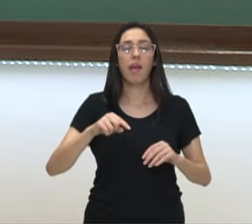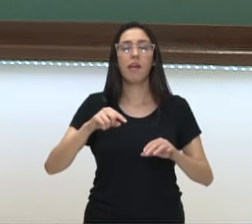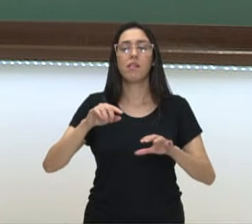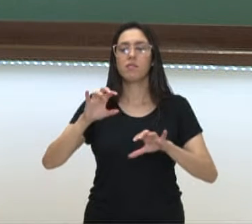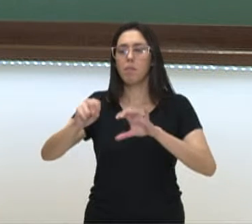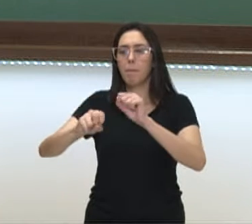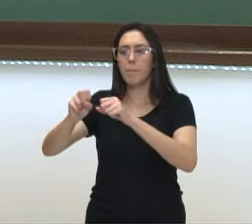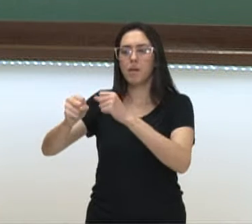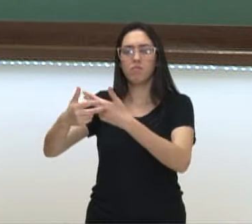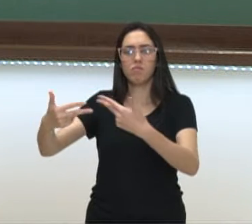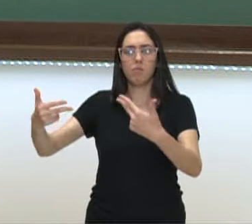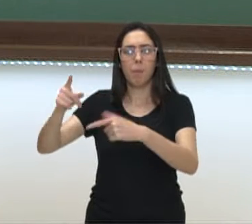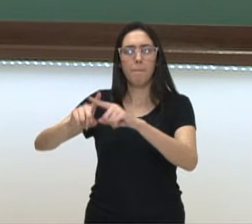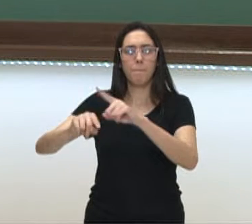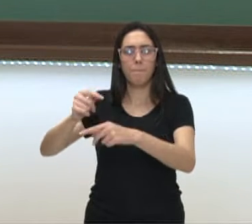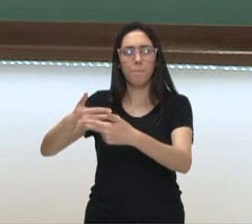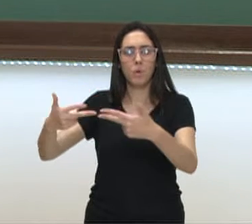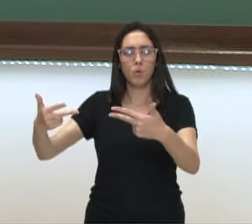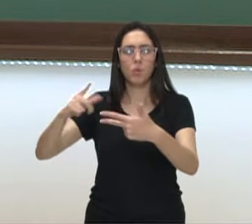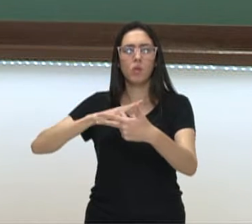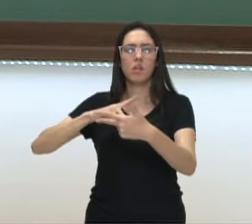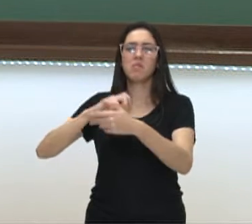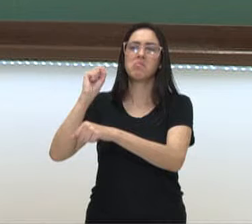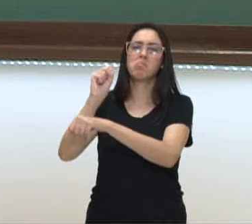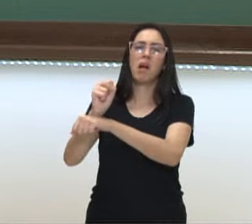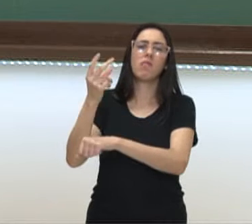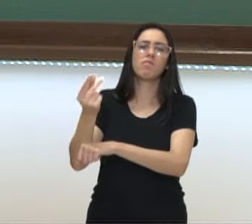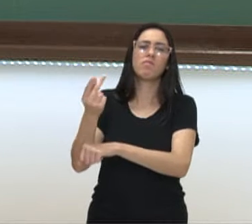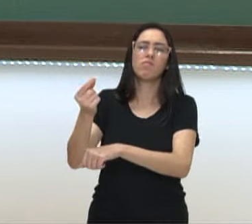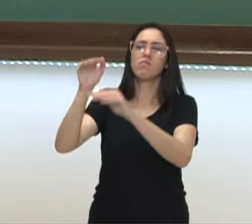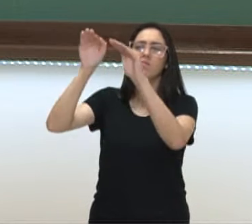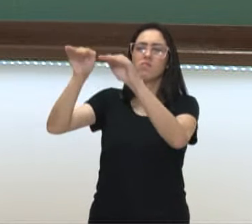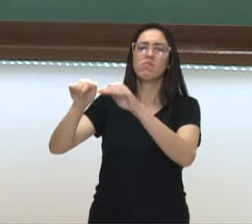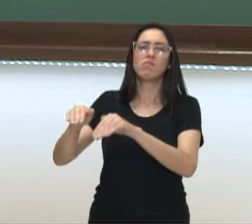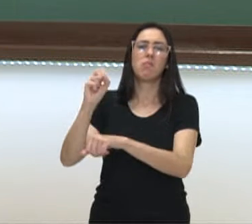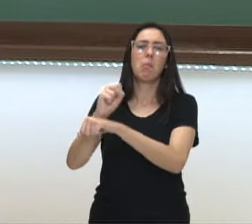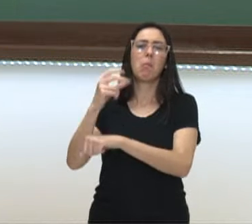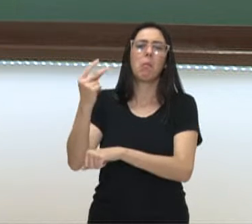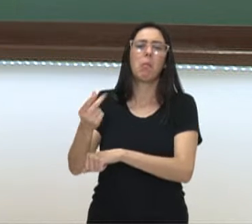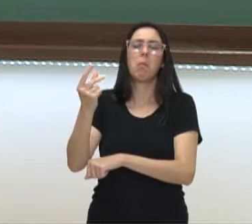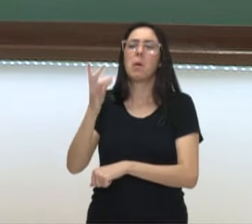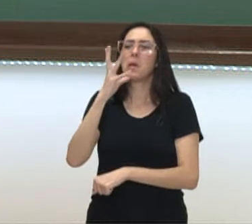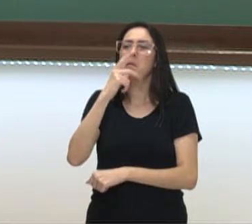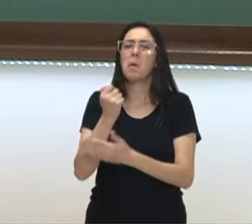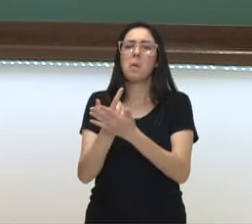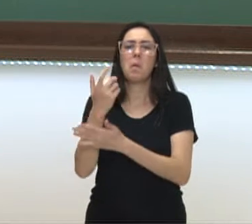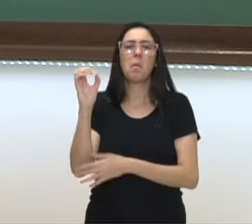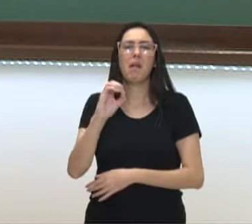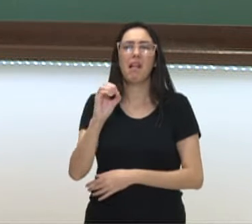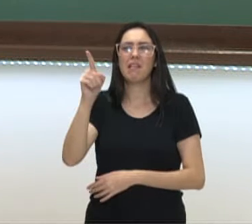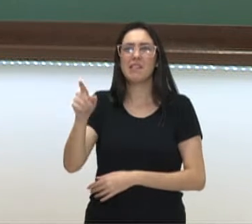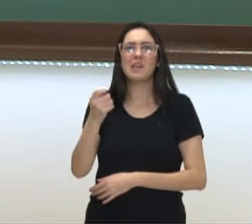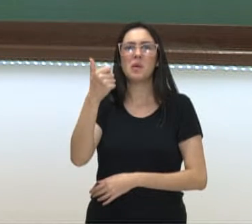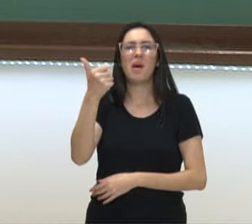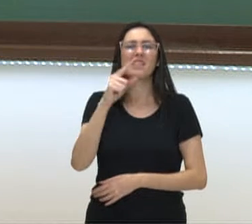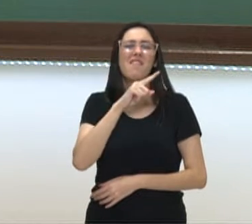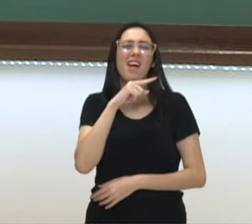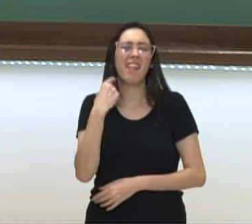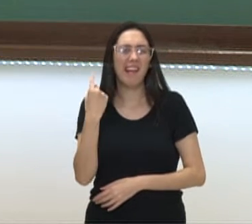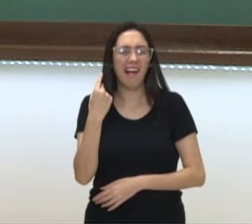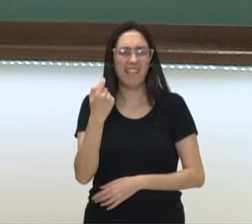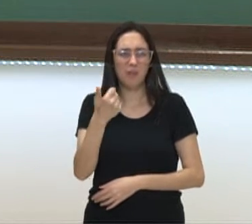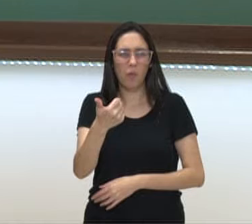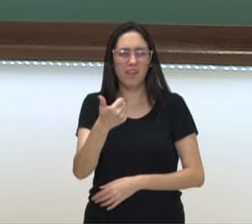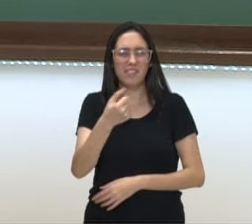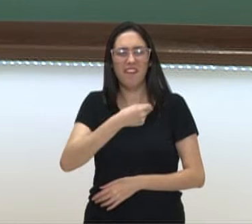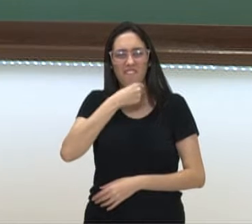estão parados nos seus estoques, que estão com um prazo de validade mais curto e estão fazendo com que esses produtos cheguem até o mercado e